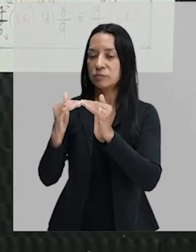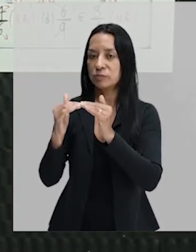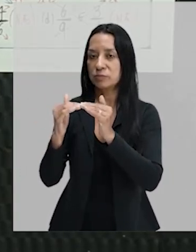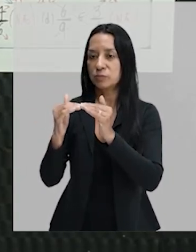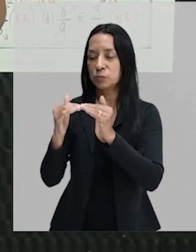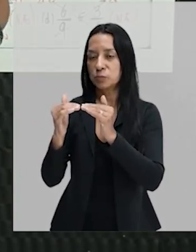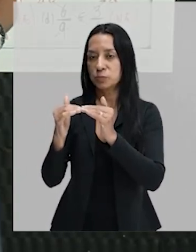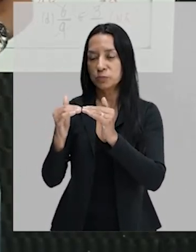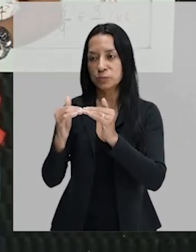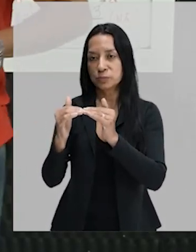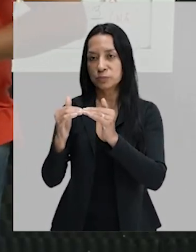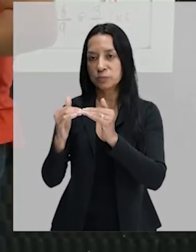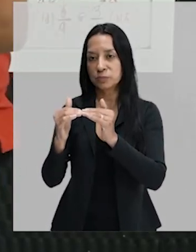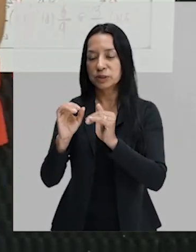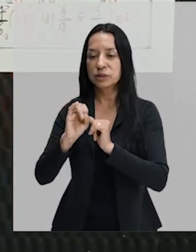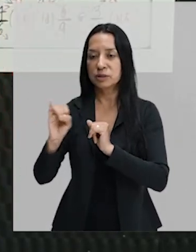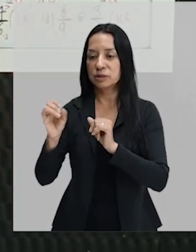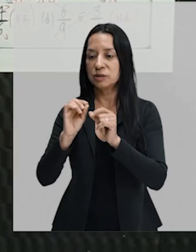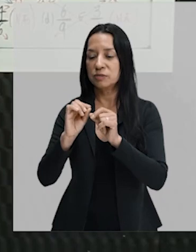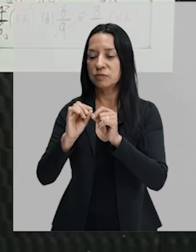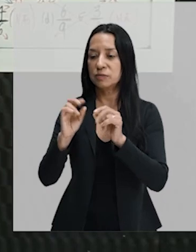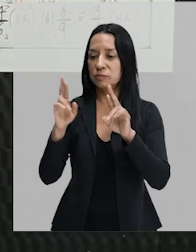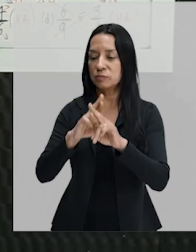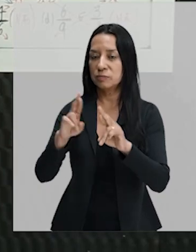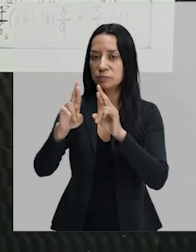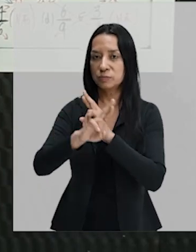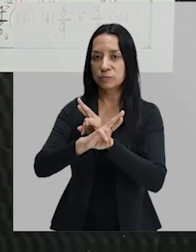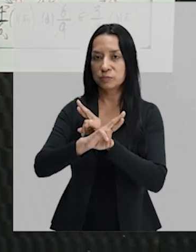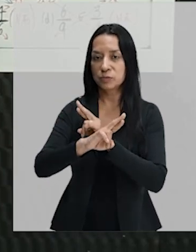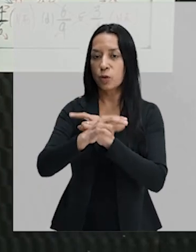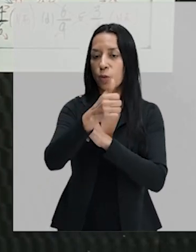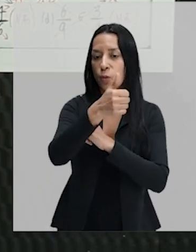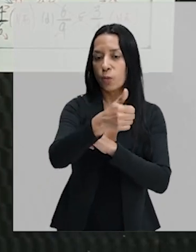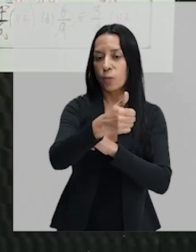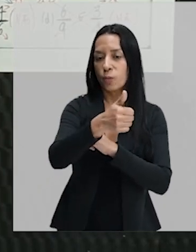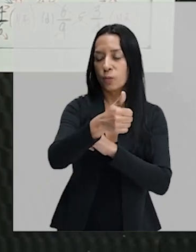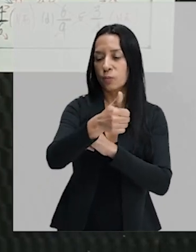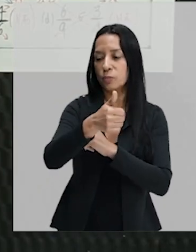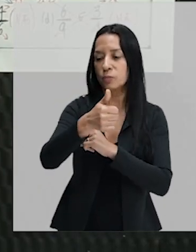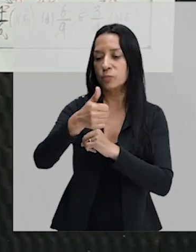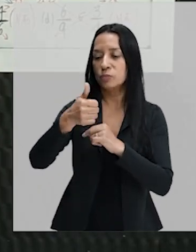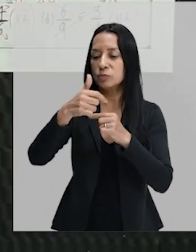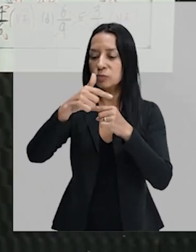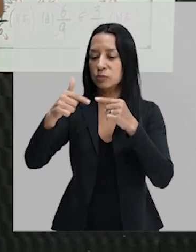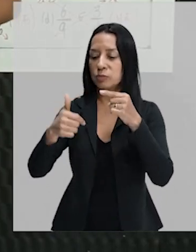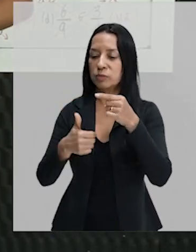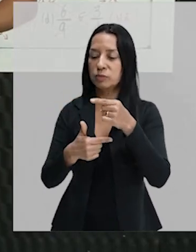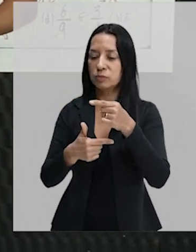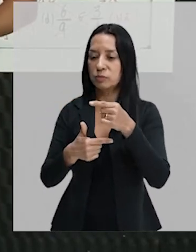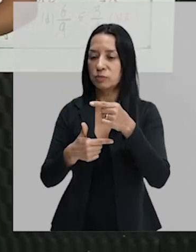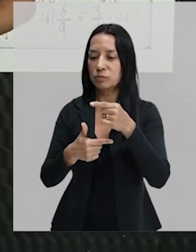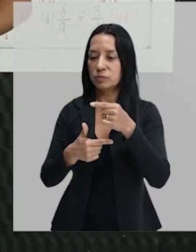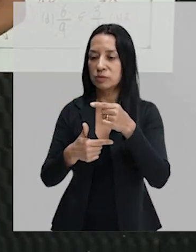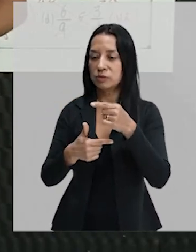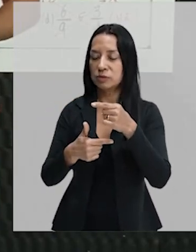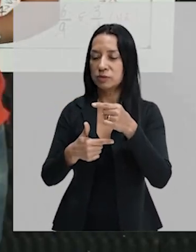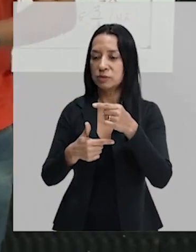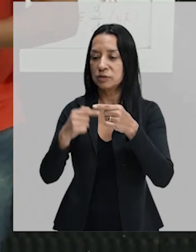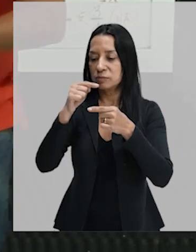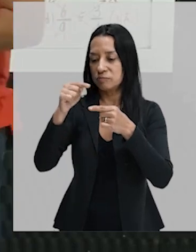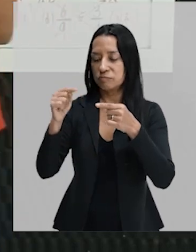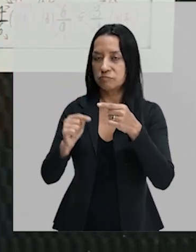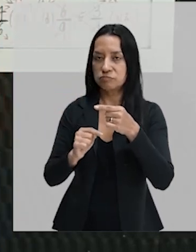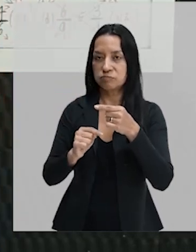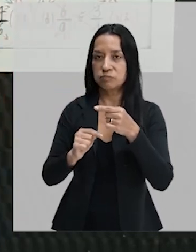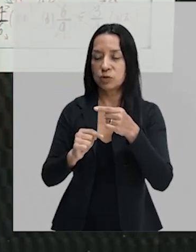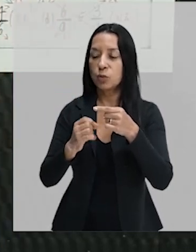proporcionalidade. Tá? Se você fizer uma relação, ó, 1 sobre 2, se você fizer razão entre a